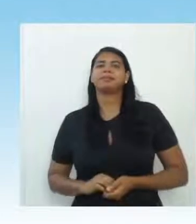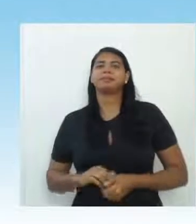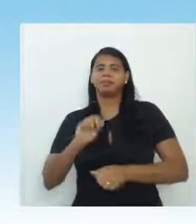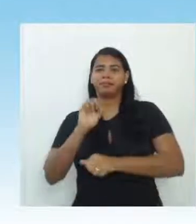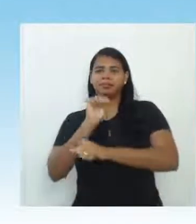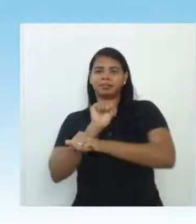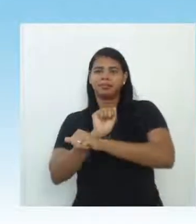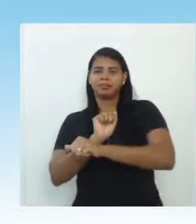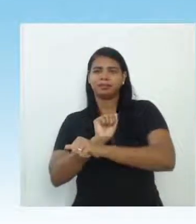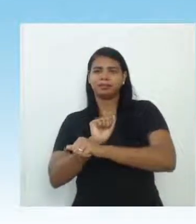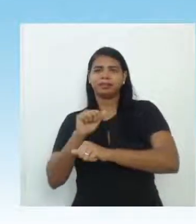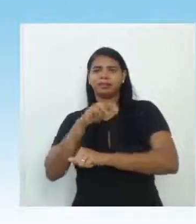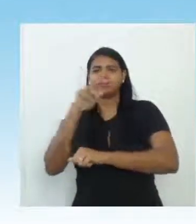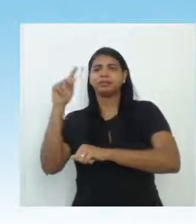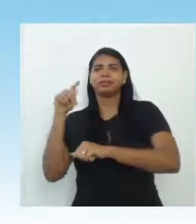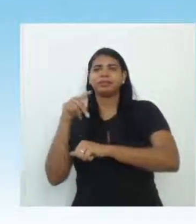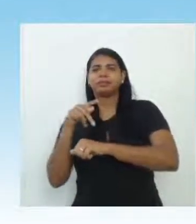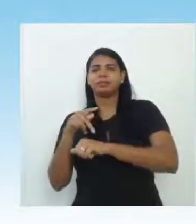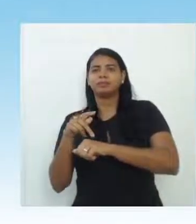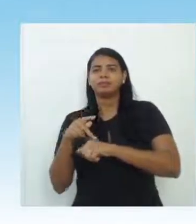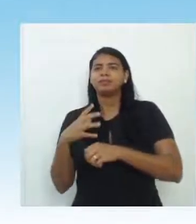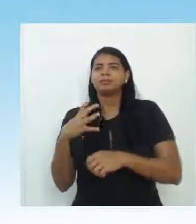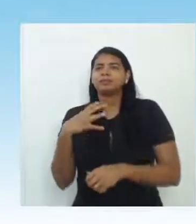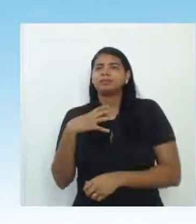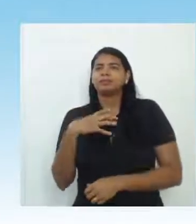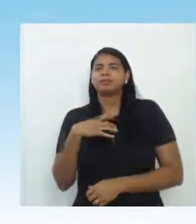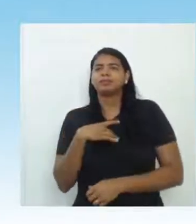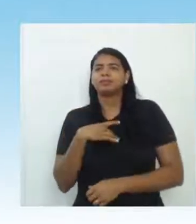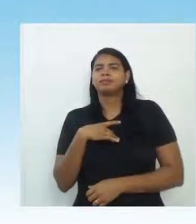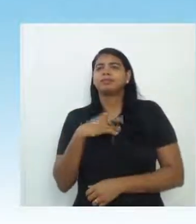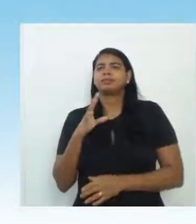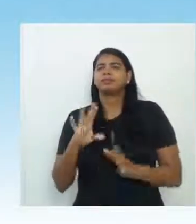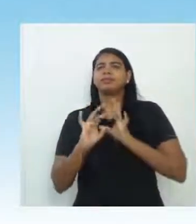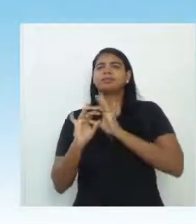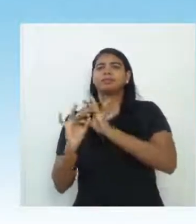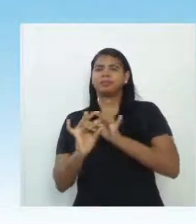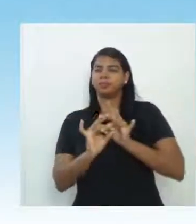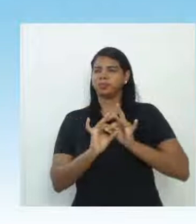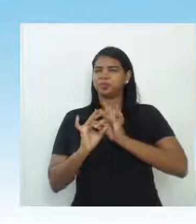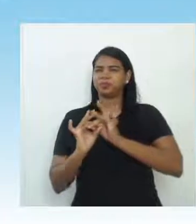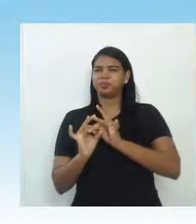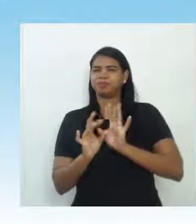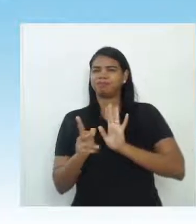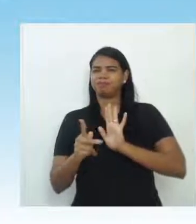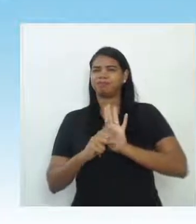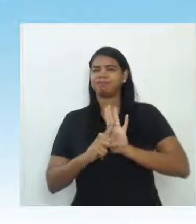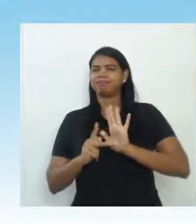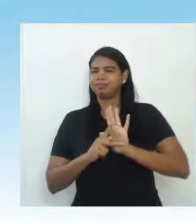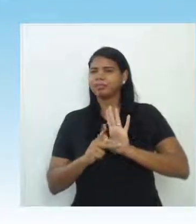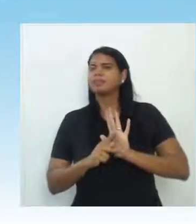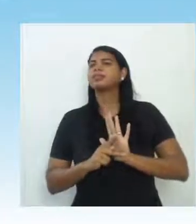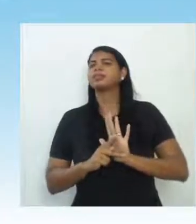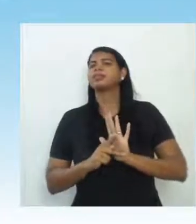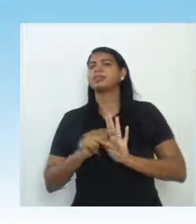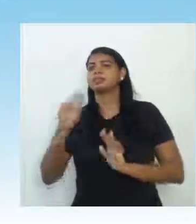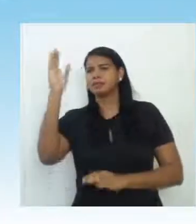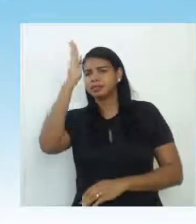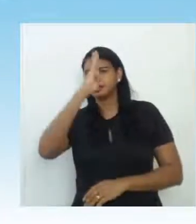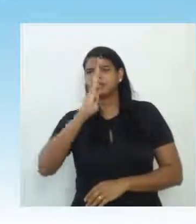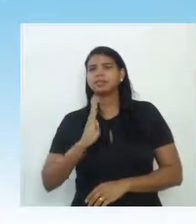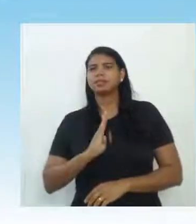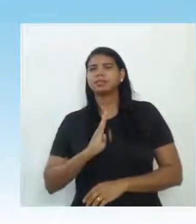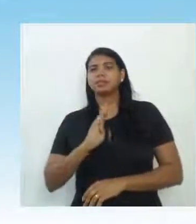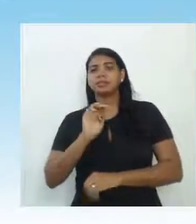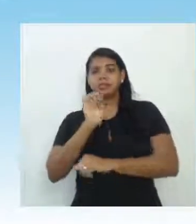nação, certo? Então, nação é esse sentimento que nos une, essa questão de pertença, eu pertenço ao Brasil. E o Estado